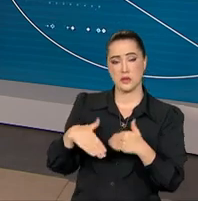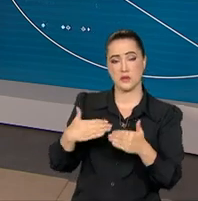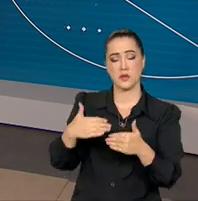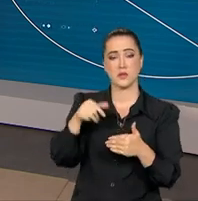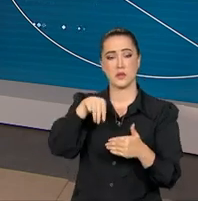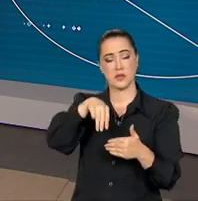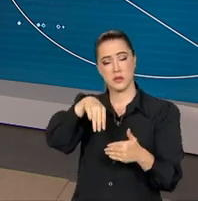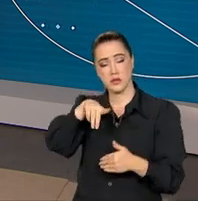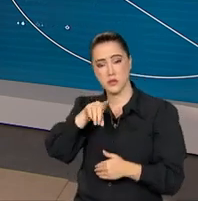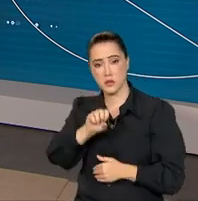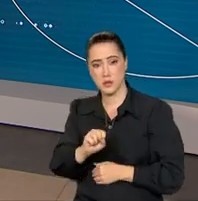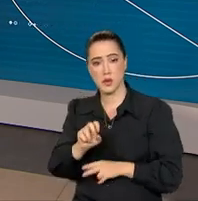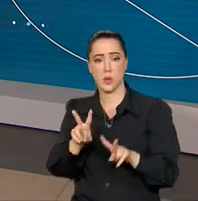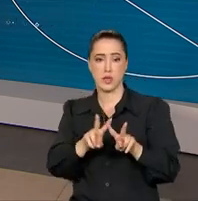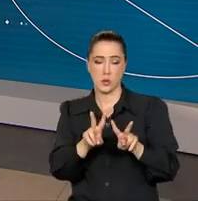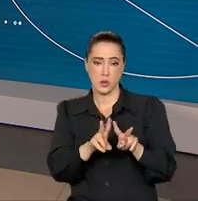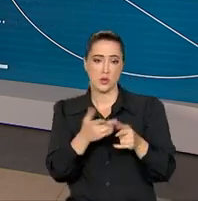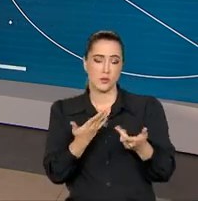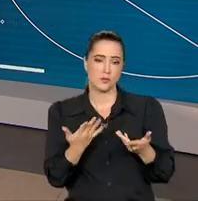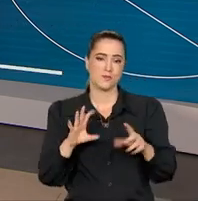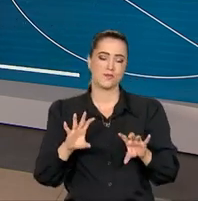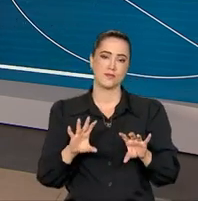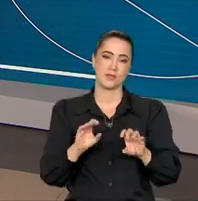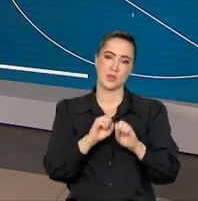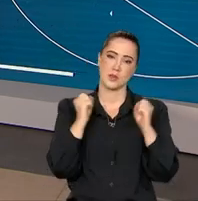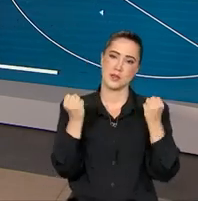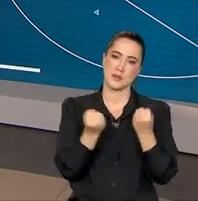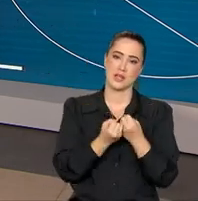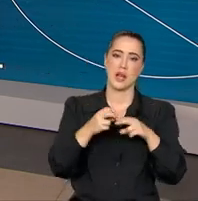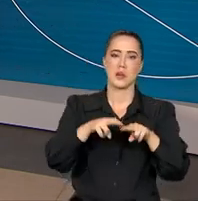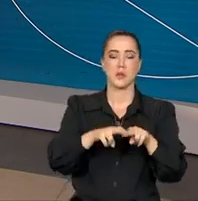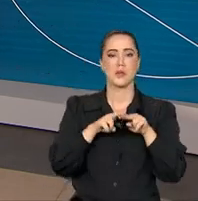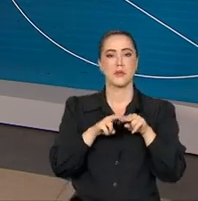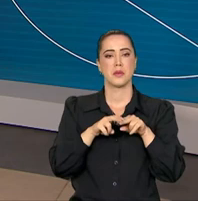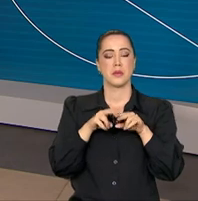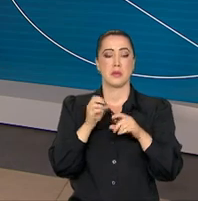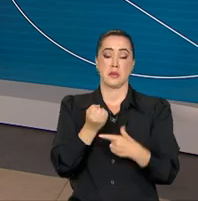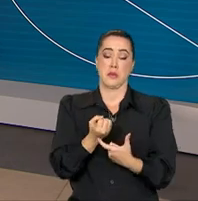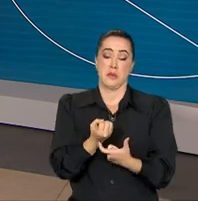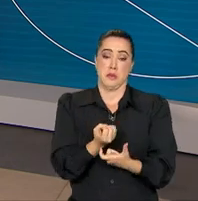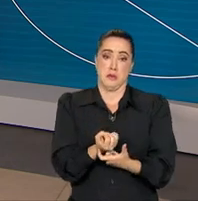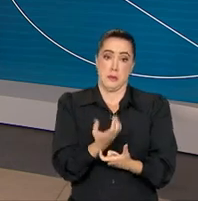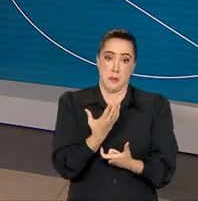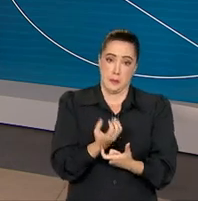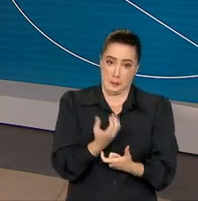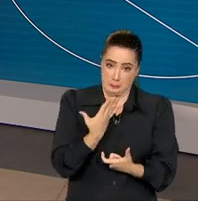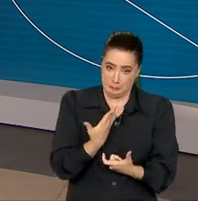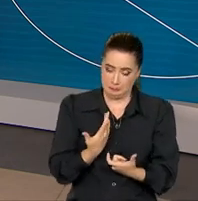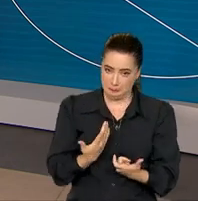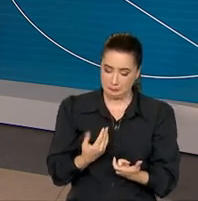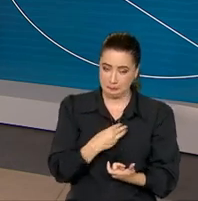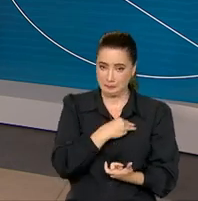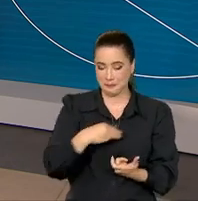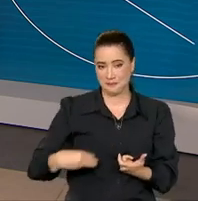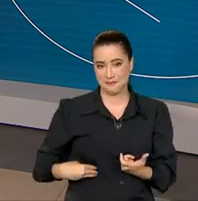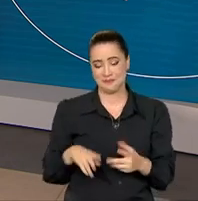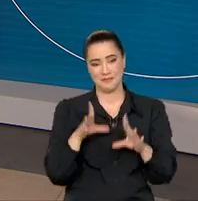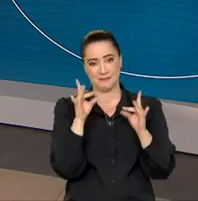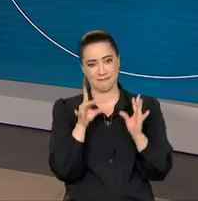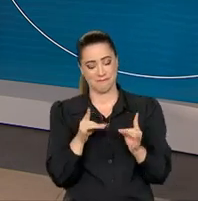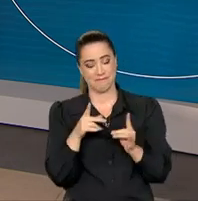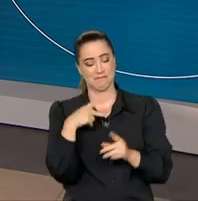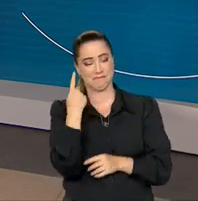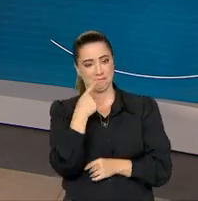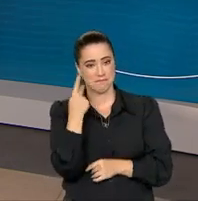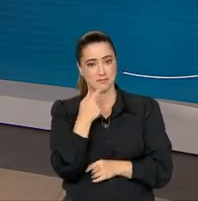Assistência Social, Wellington Dias, no Seminário Nacional pela Alfabetização. Os ministros destacaram as políticas de governo para transformar